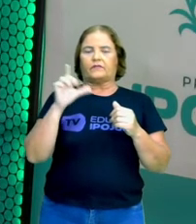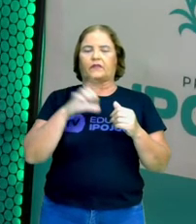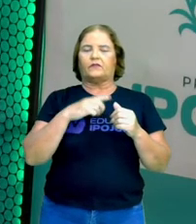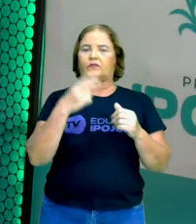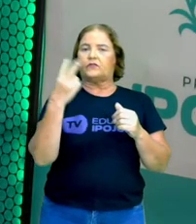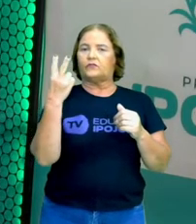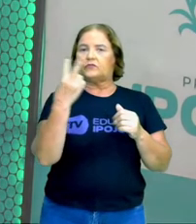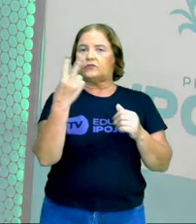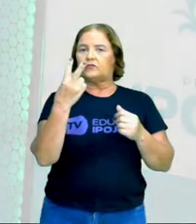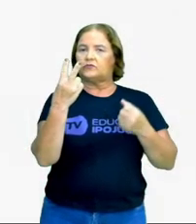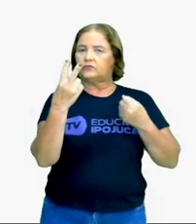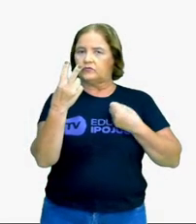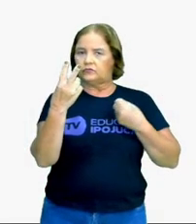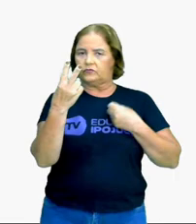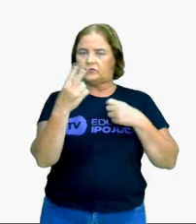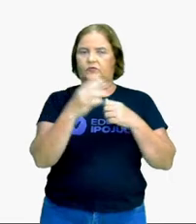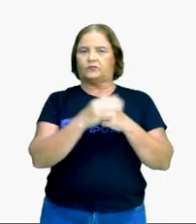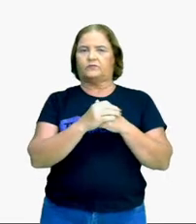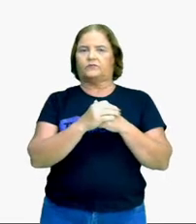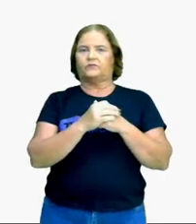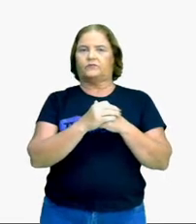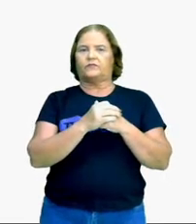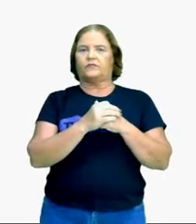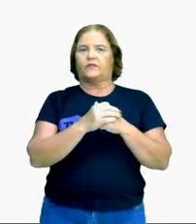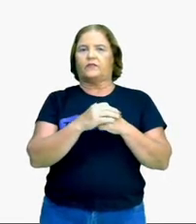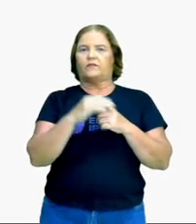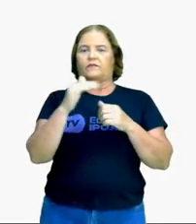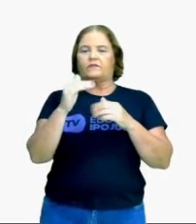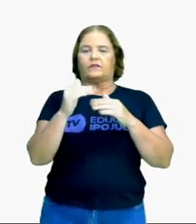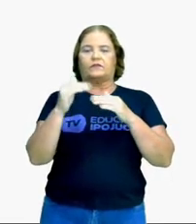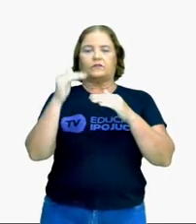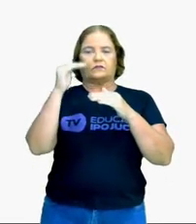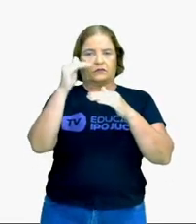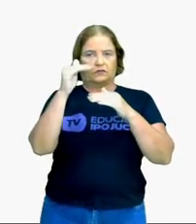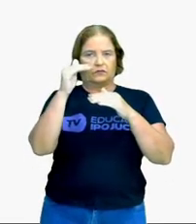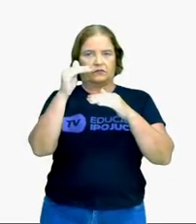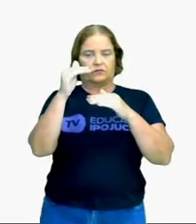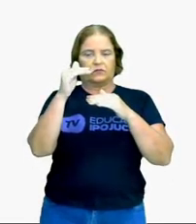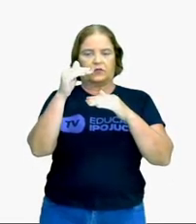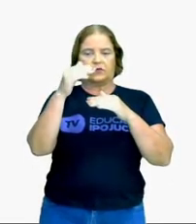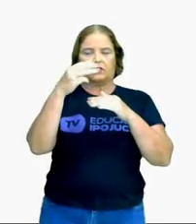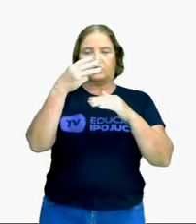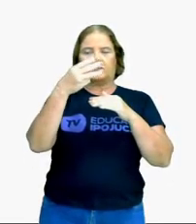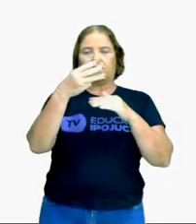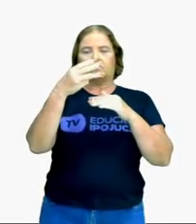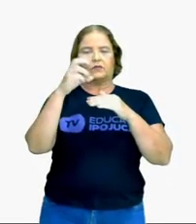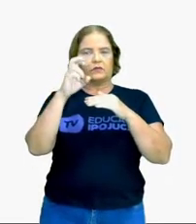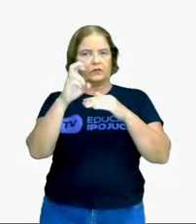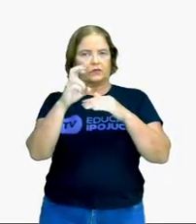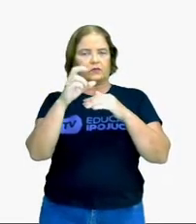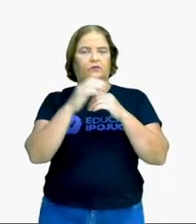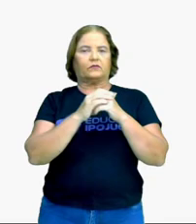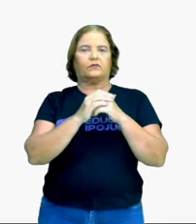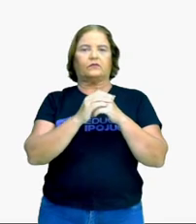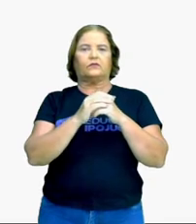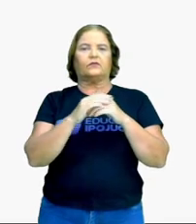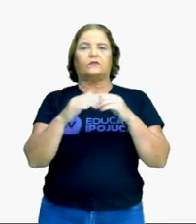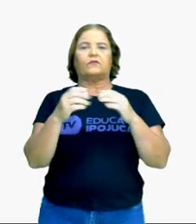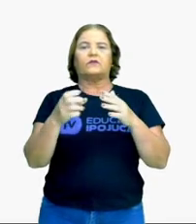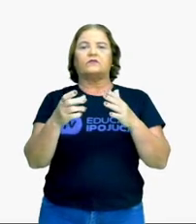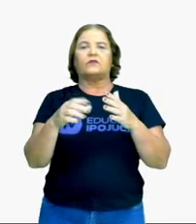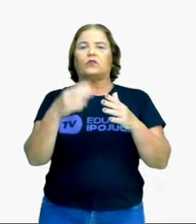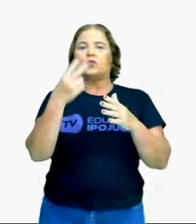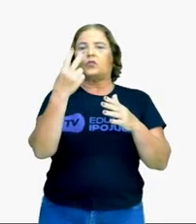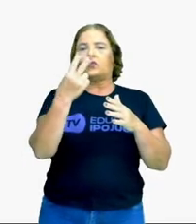dois algarismos. Então, período vai ficar em cima, no numerador, 35. E serão dois